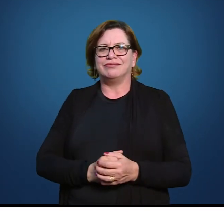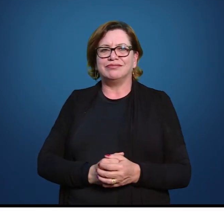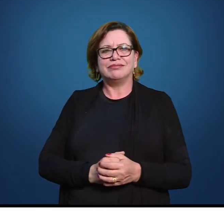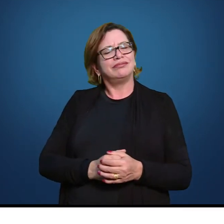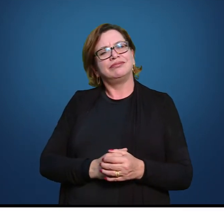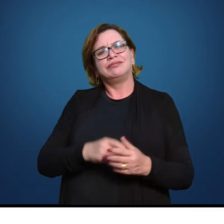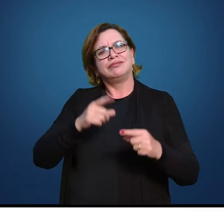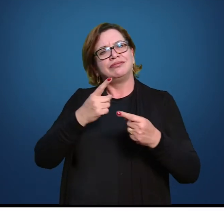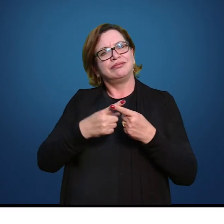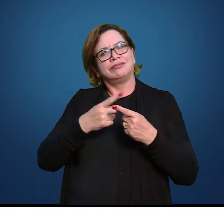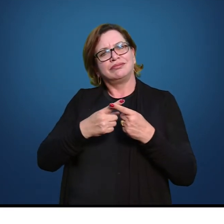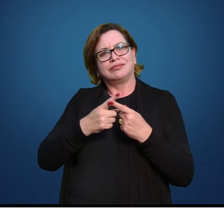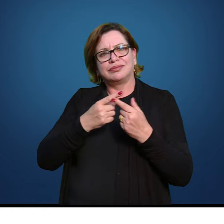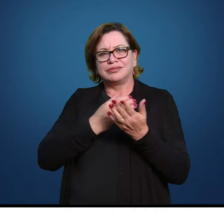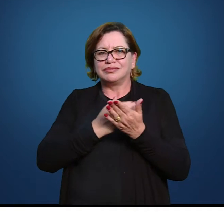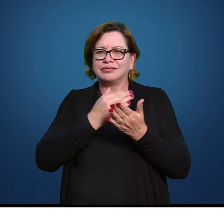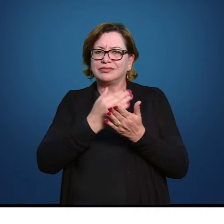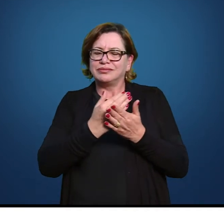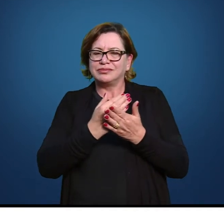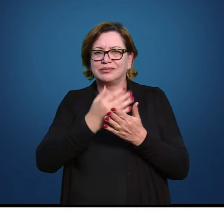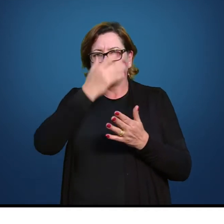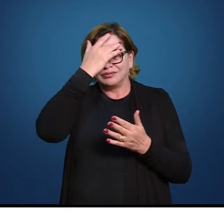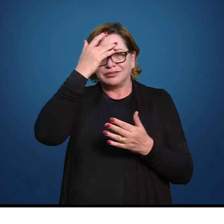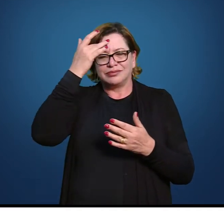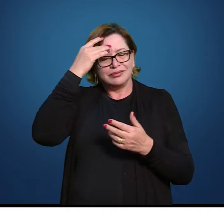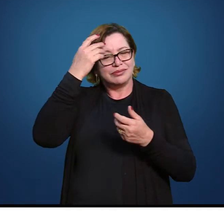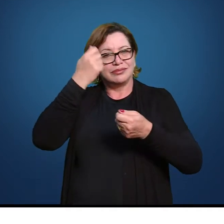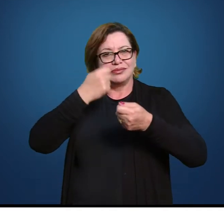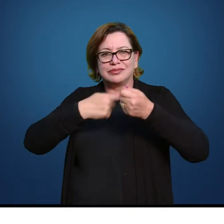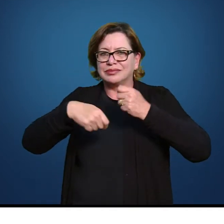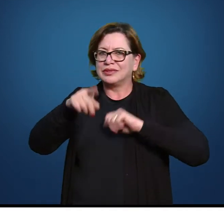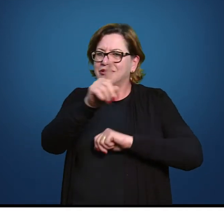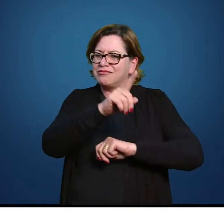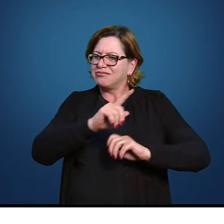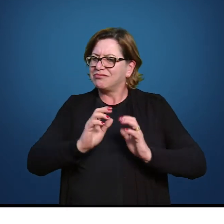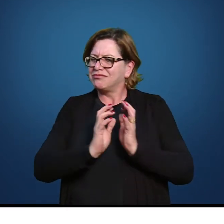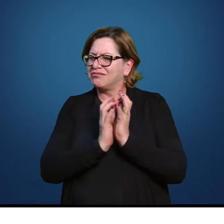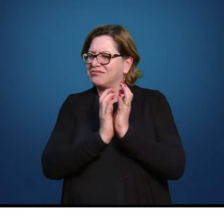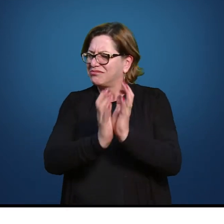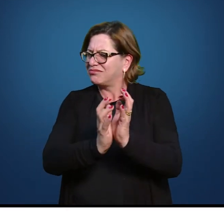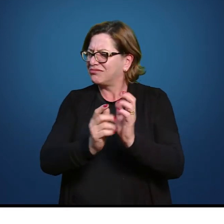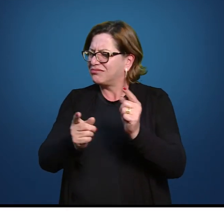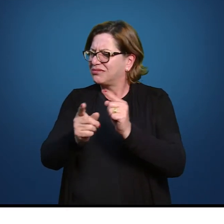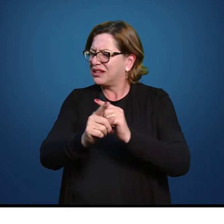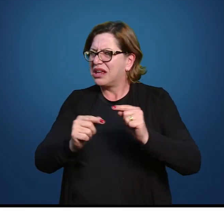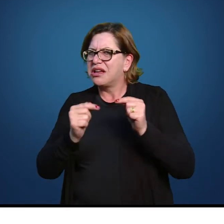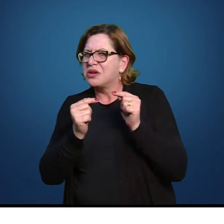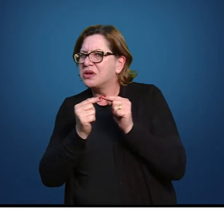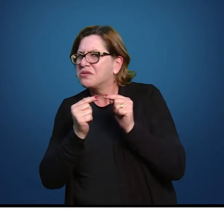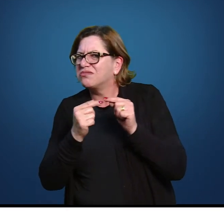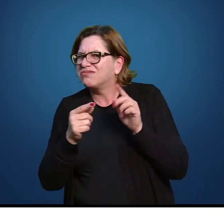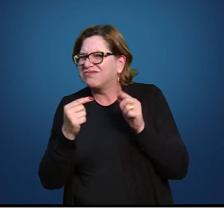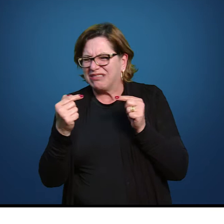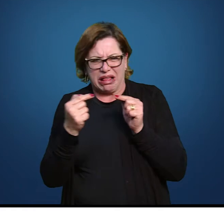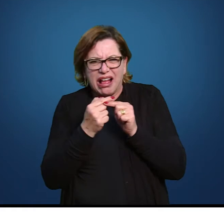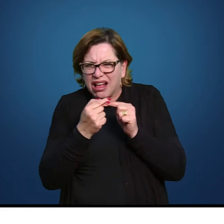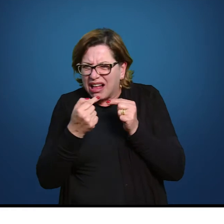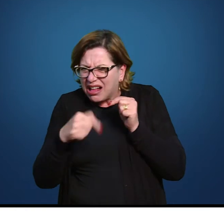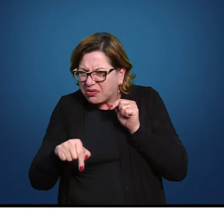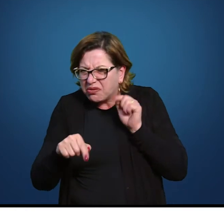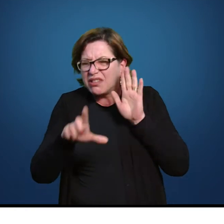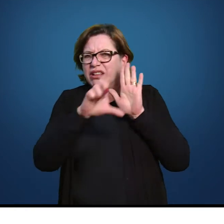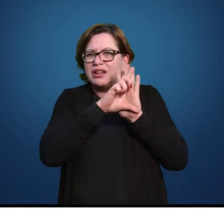Porque parte a princípio do gestor, onde ele não participa de processos que não sejam legais e